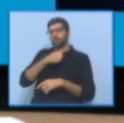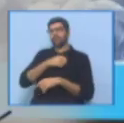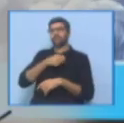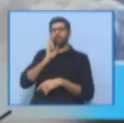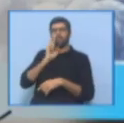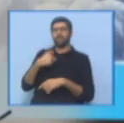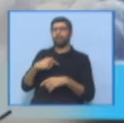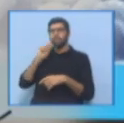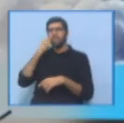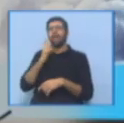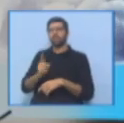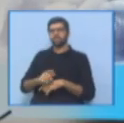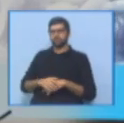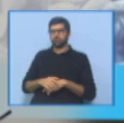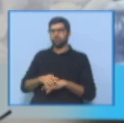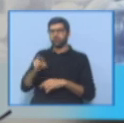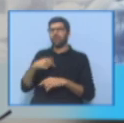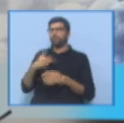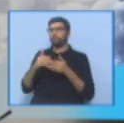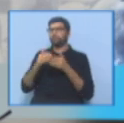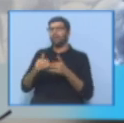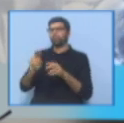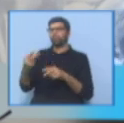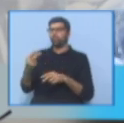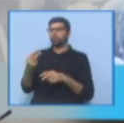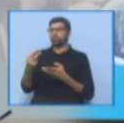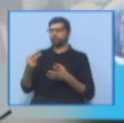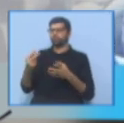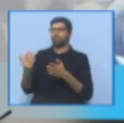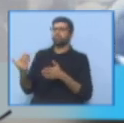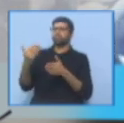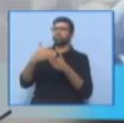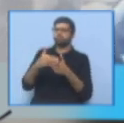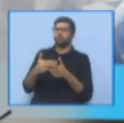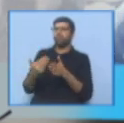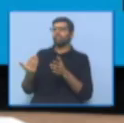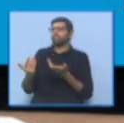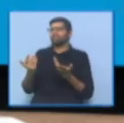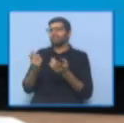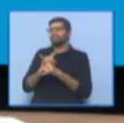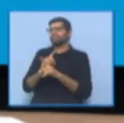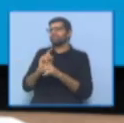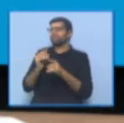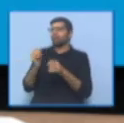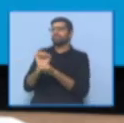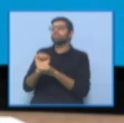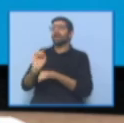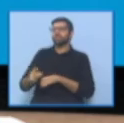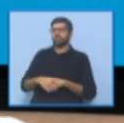está em causa? O que é que está a impedir que esses 2 barcos consigam chegar a um porto? No fundo,